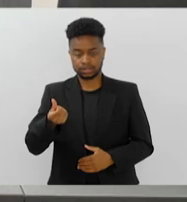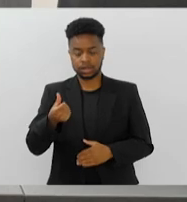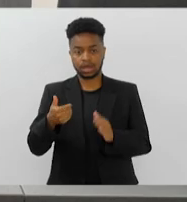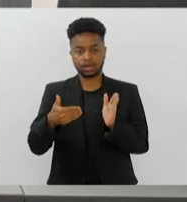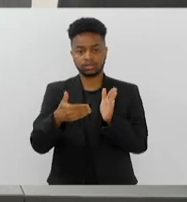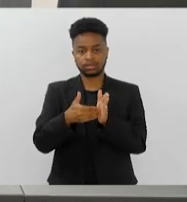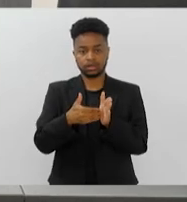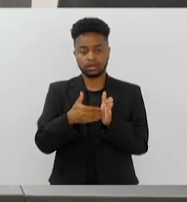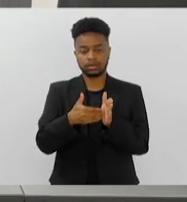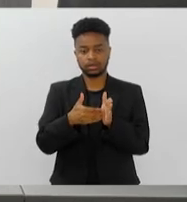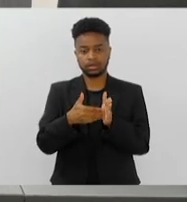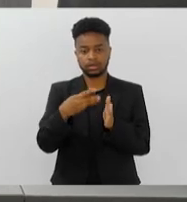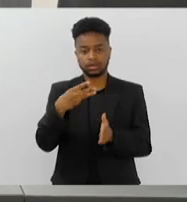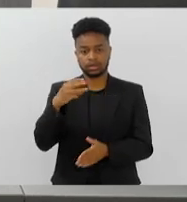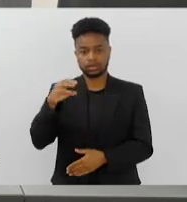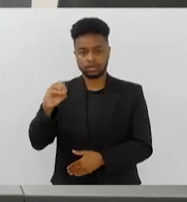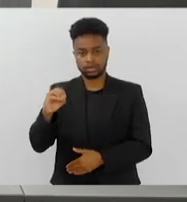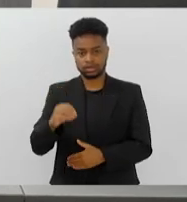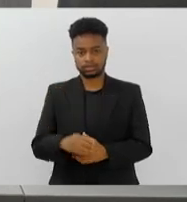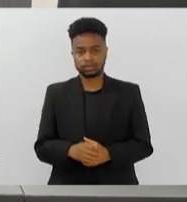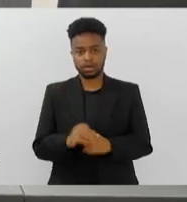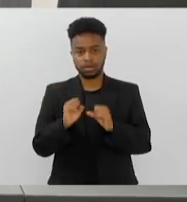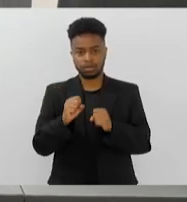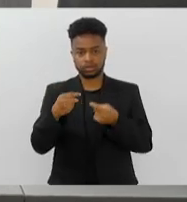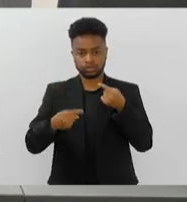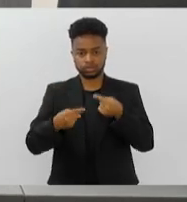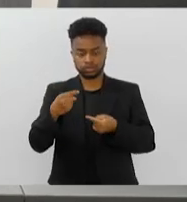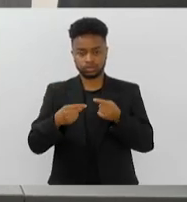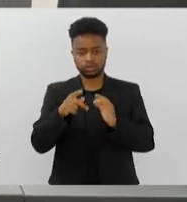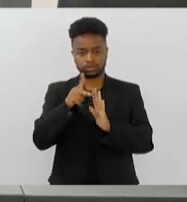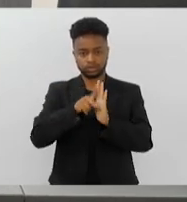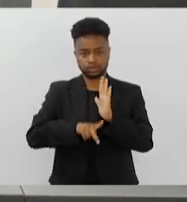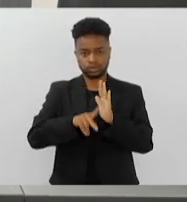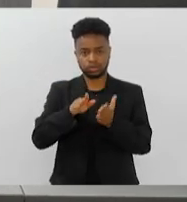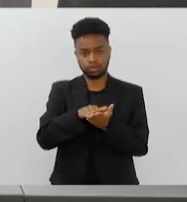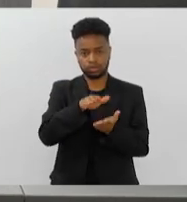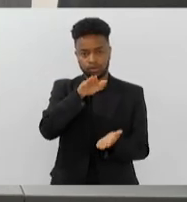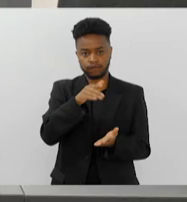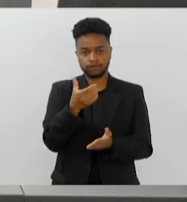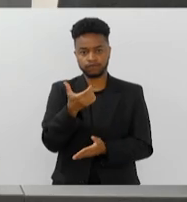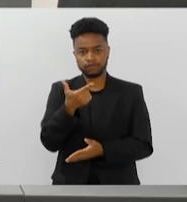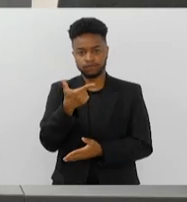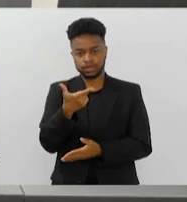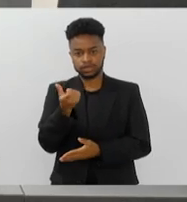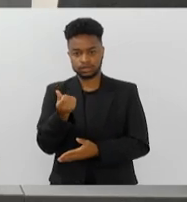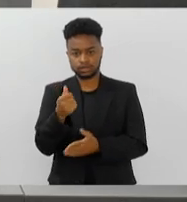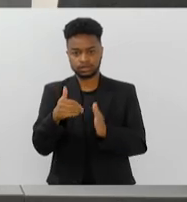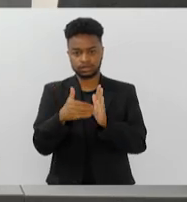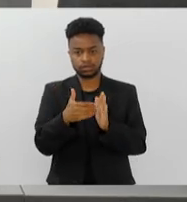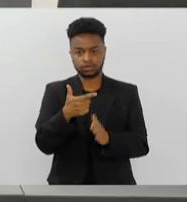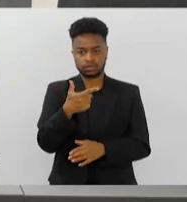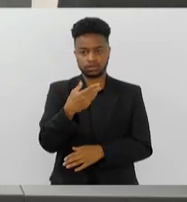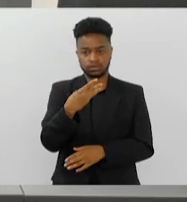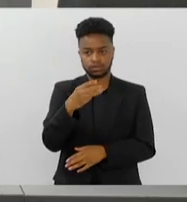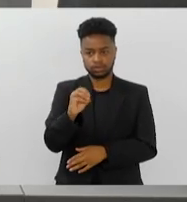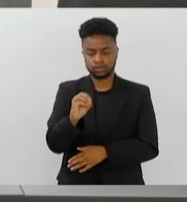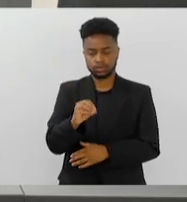ao 30 da pauta. Em discussão, os projetos do bloco 26 ao 30 da pauta.